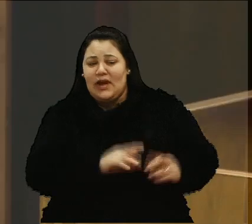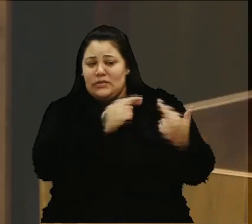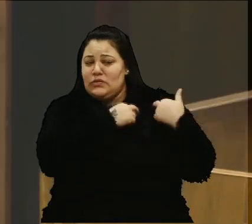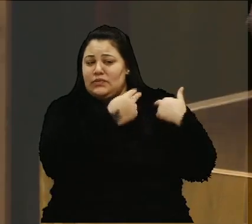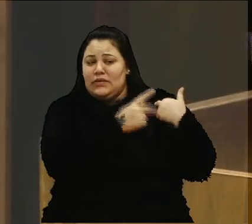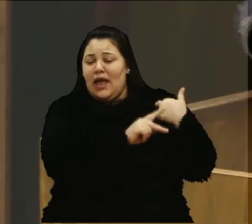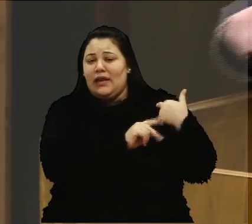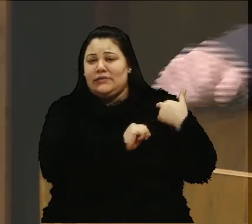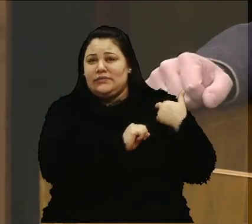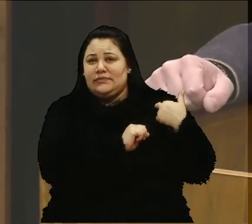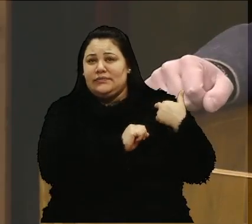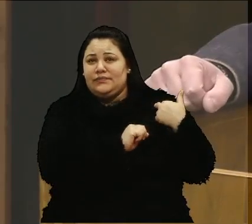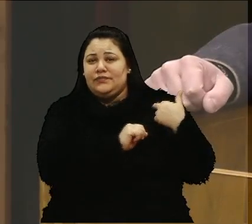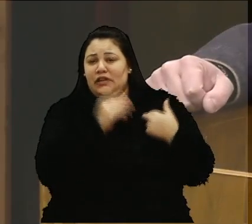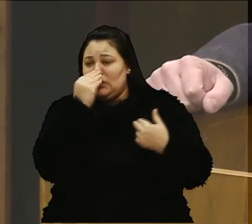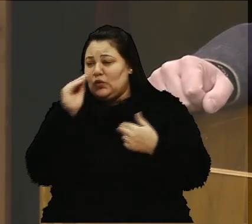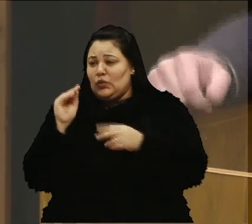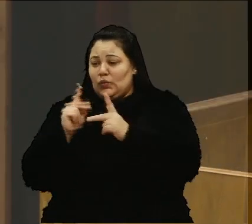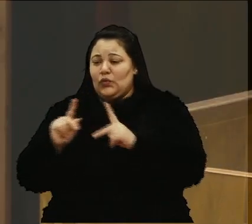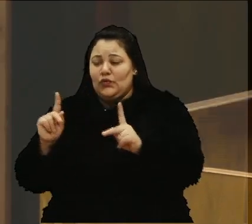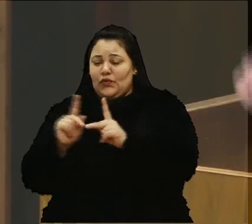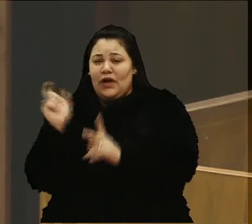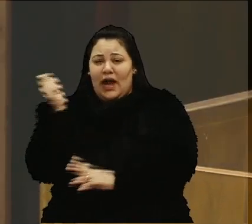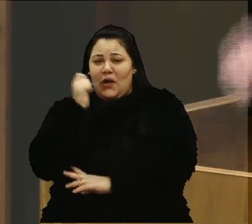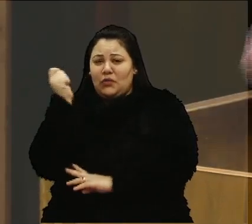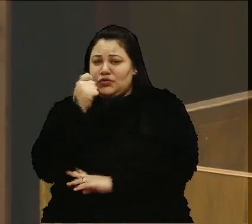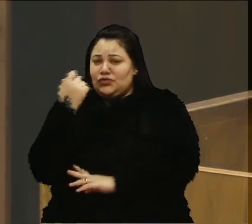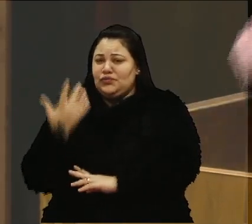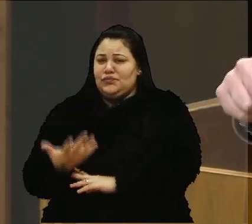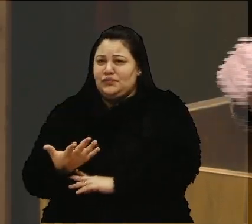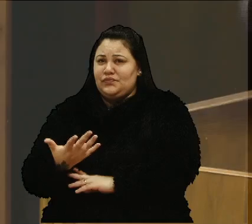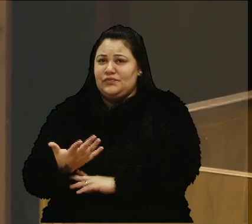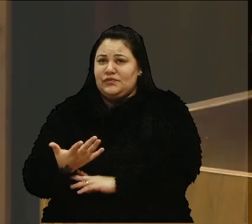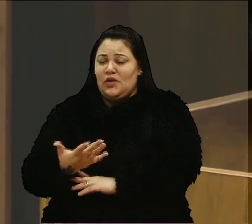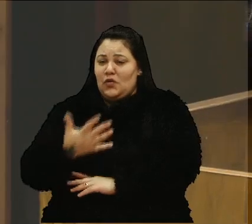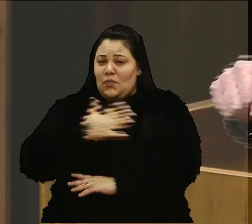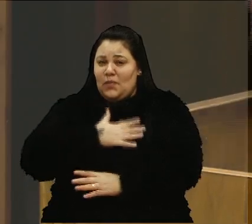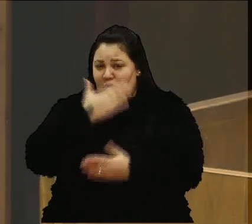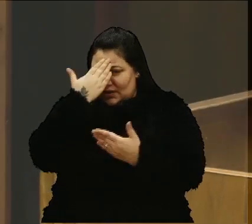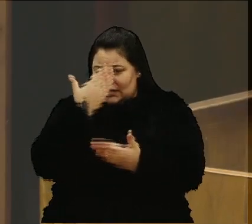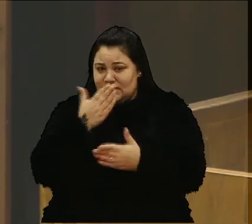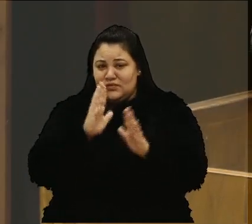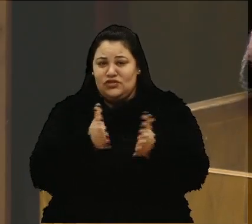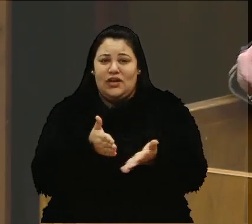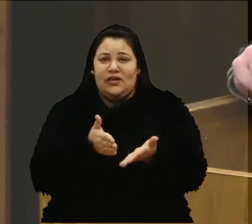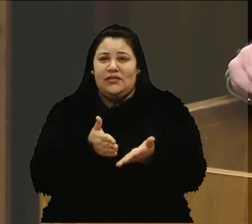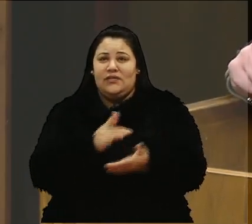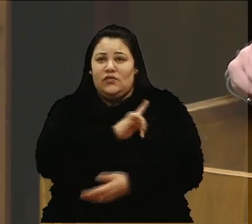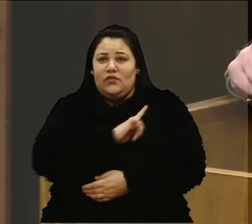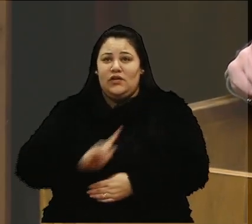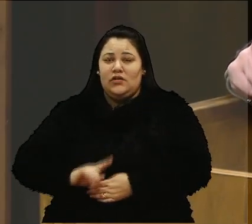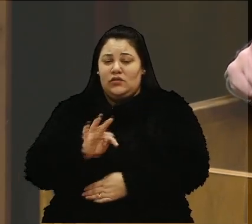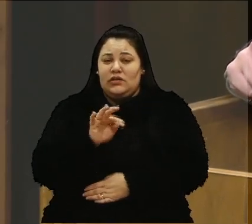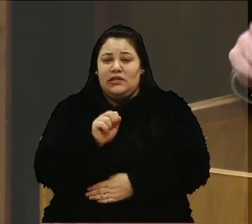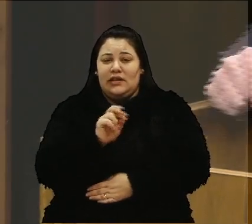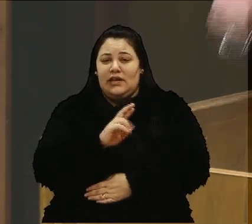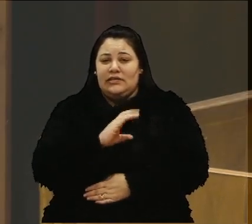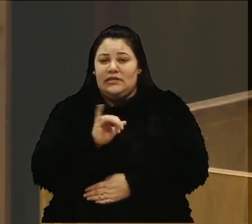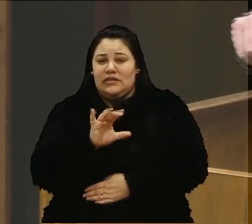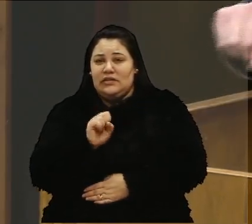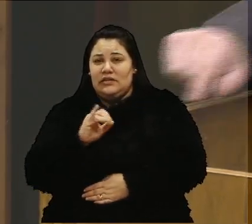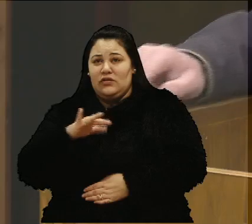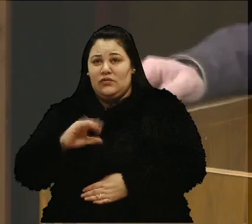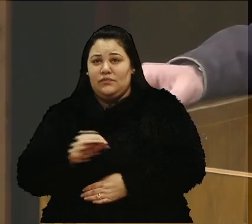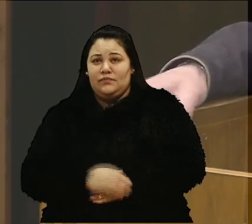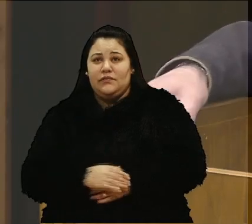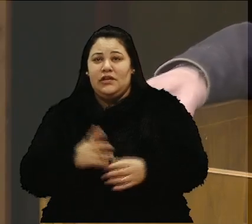Do povo gaúcho. Então aqui fica meu agradecimento desde já ao governador Tarcísio. Quis